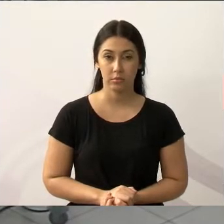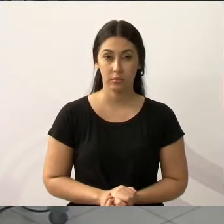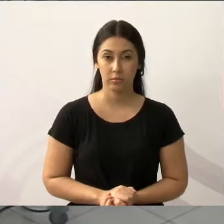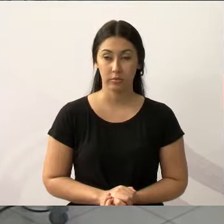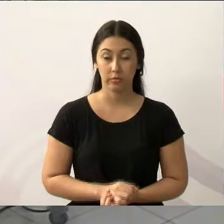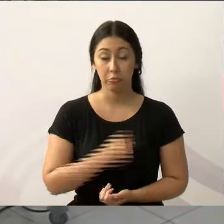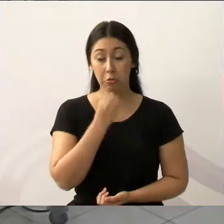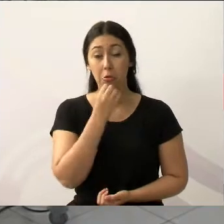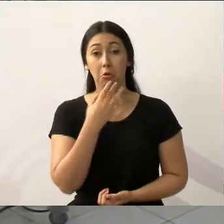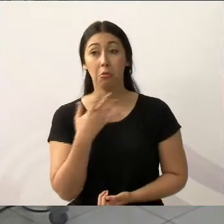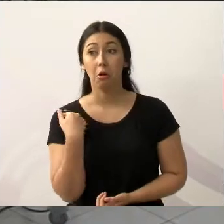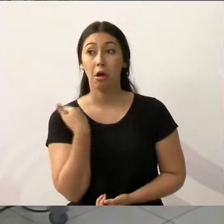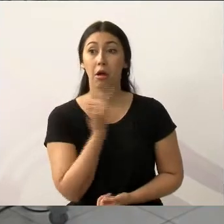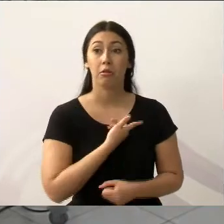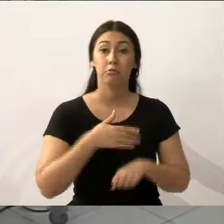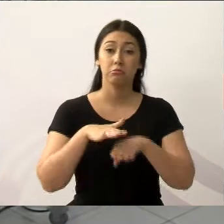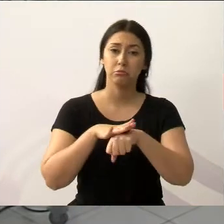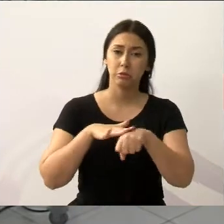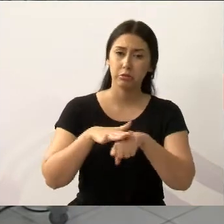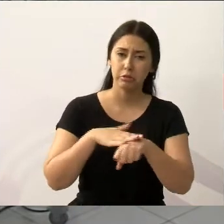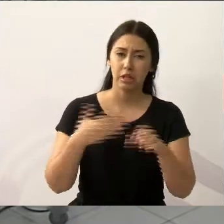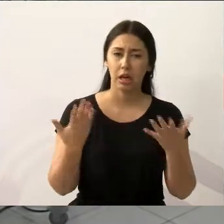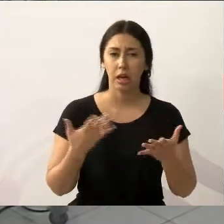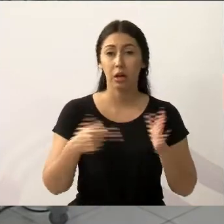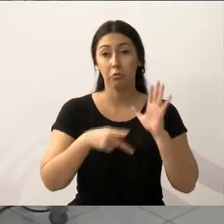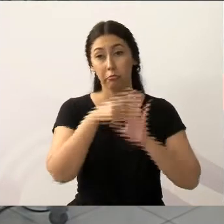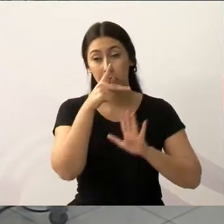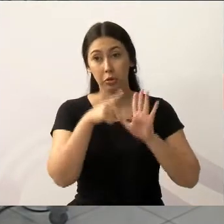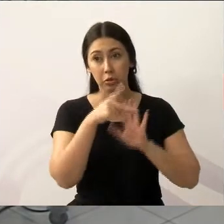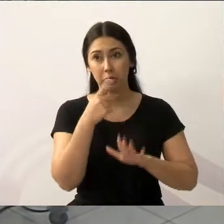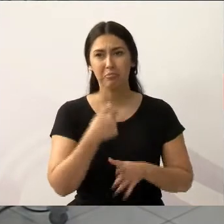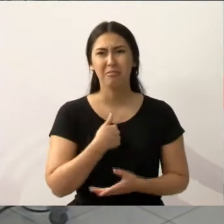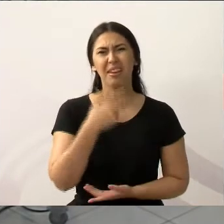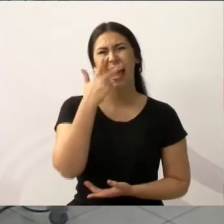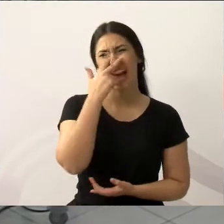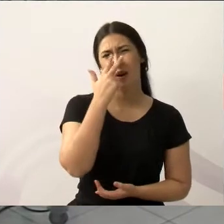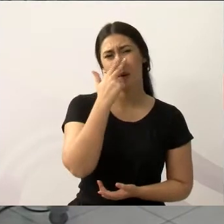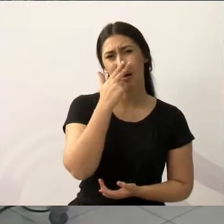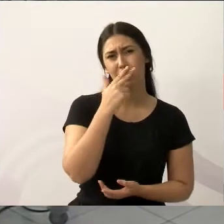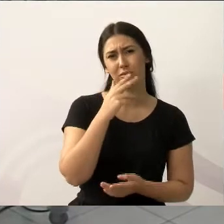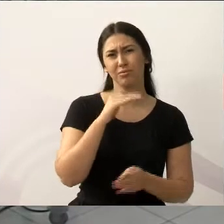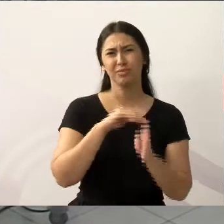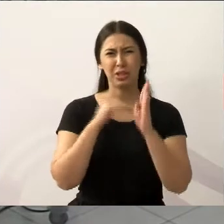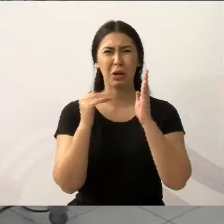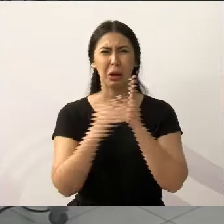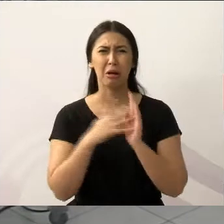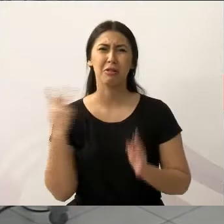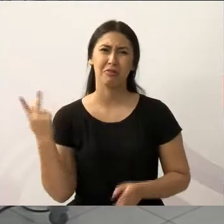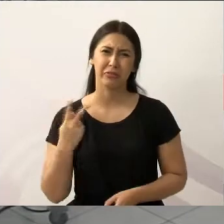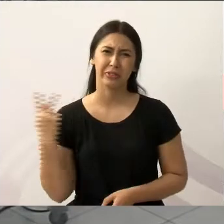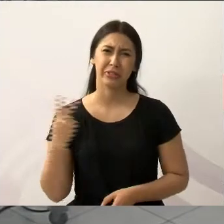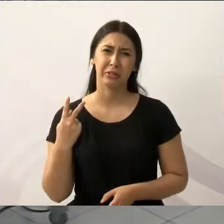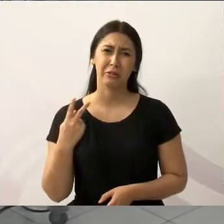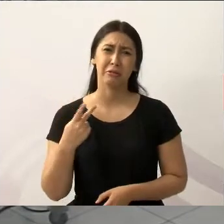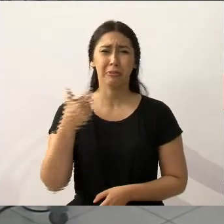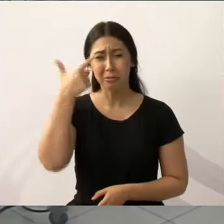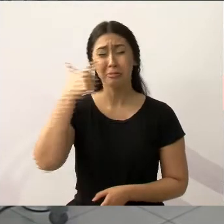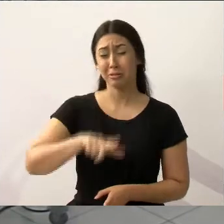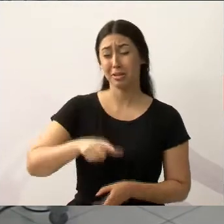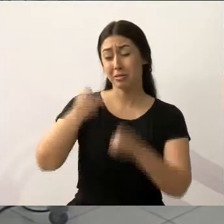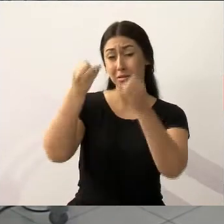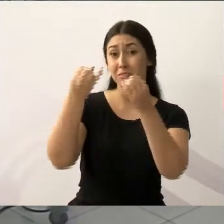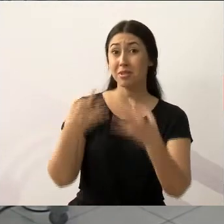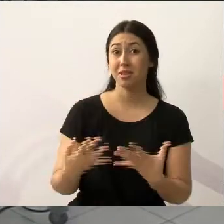Bom, nós vamos falar um pouco agora sobre esse projeto. Eu acho que a maior parte dos vereadores conseguiram explicar para a população realmente a importância